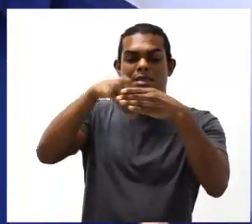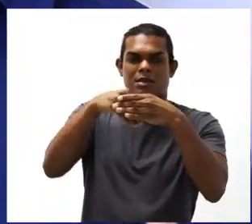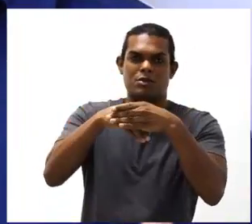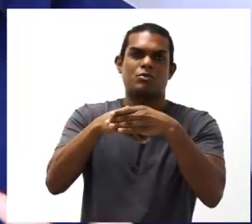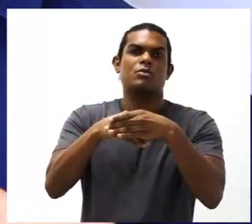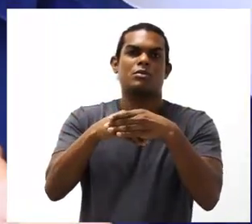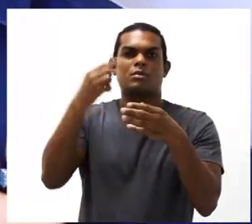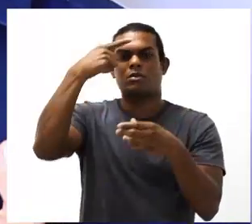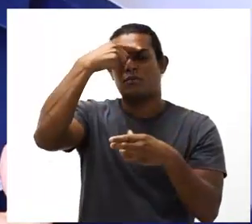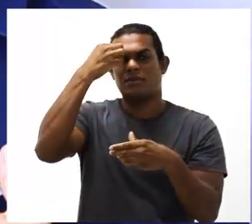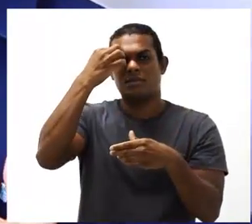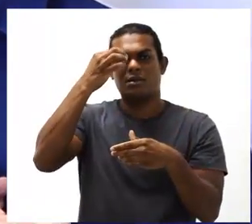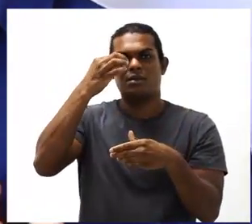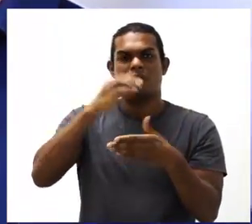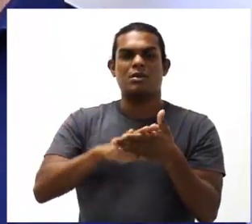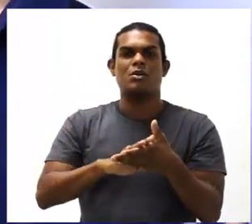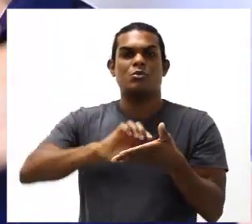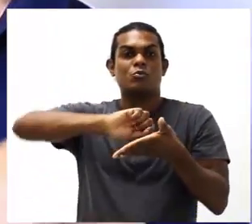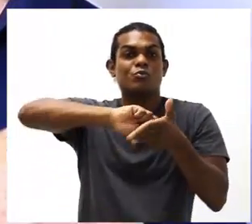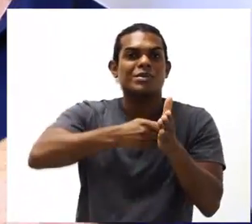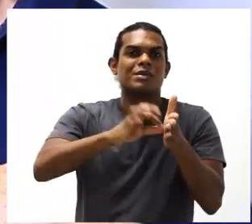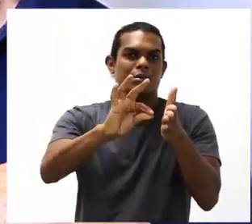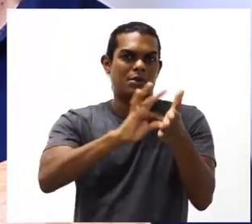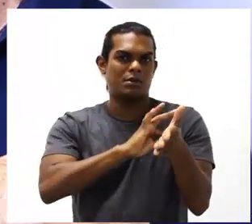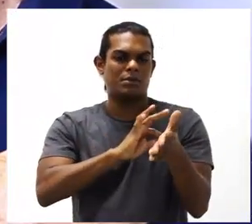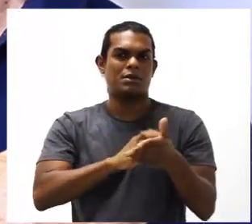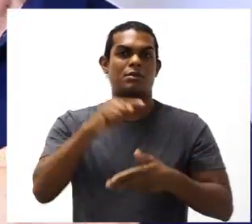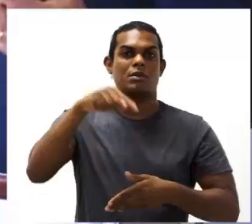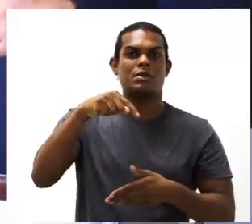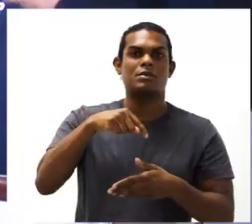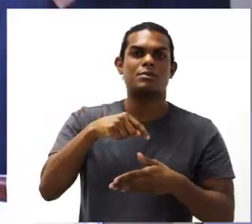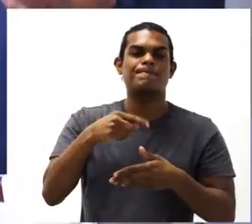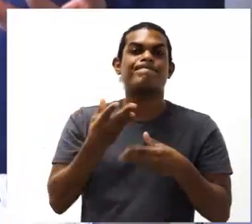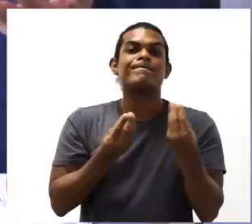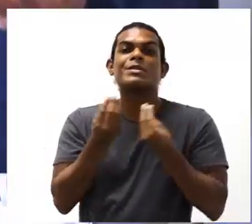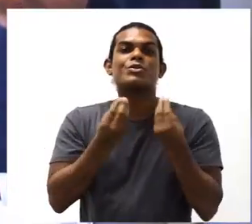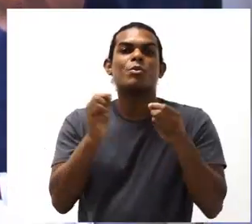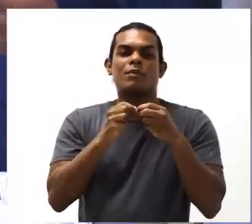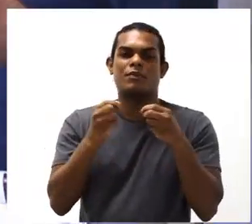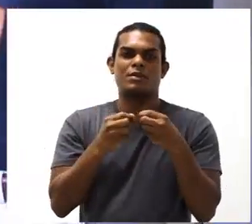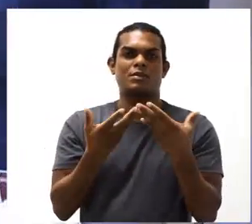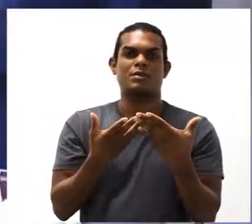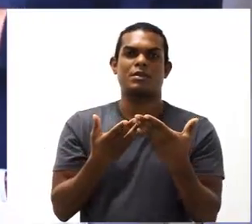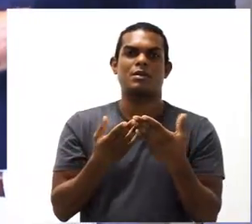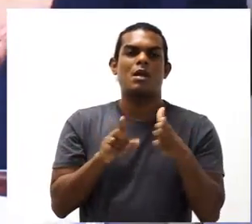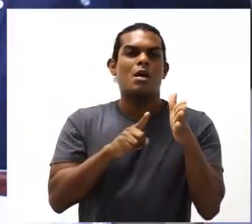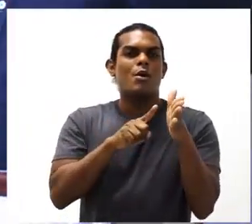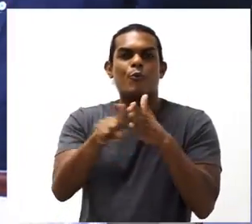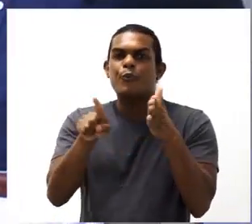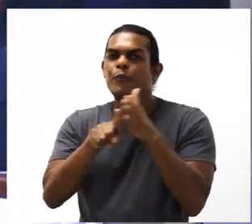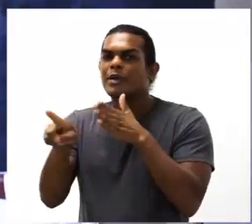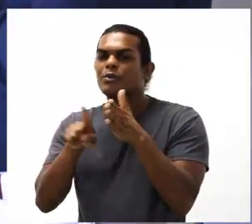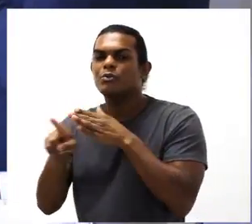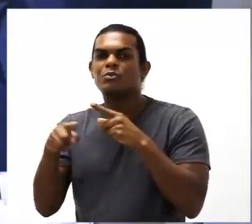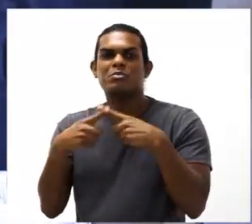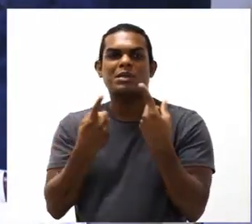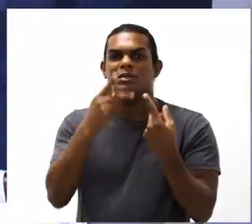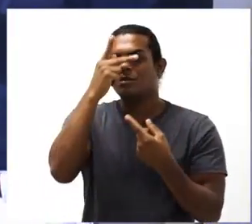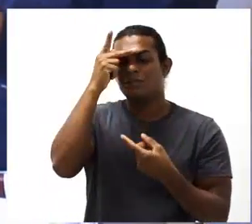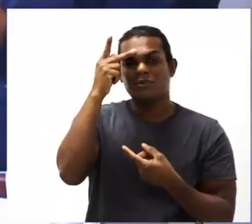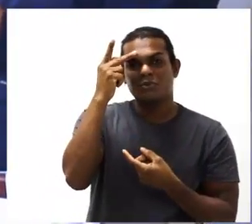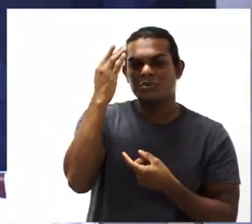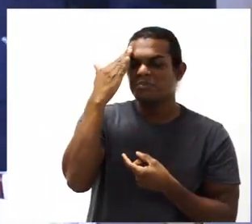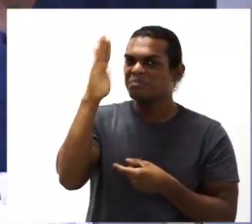matrícula, como é que eu faço? Esse processo foi construído em algum lugar, mas ninguém sabe. Você ouve falar de um, de outro,